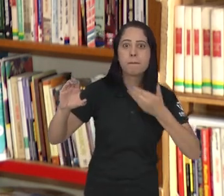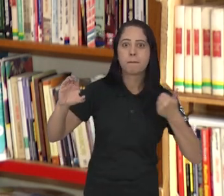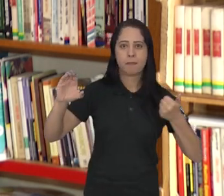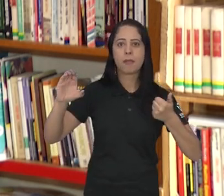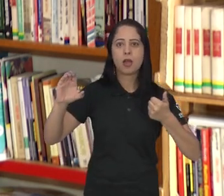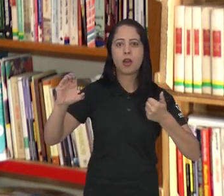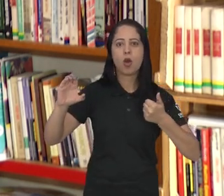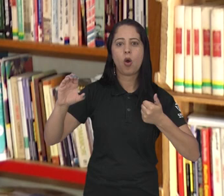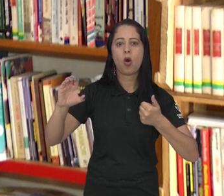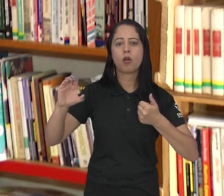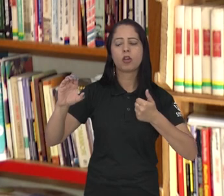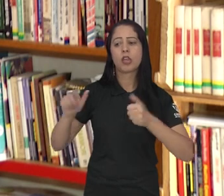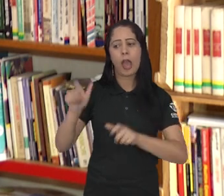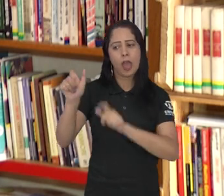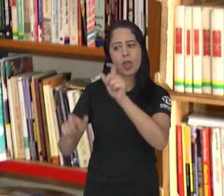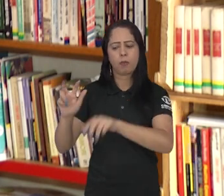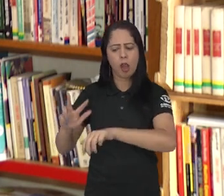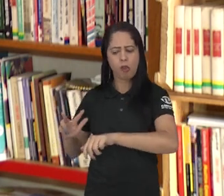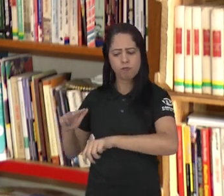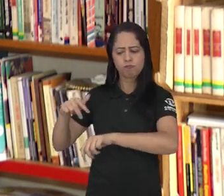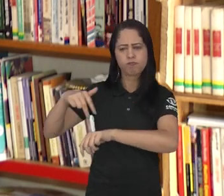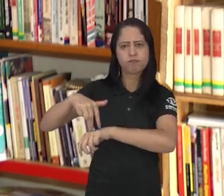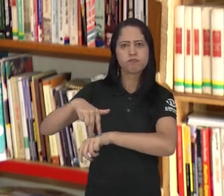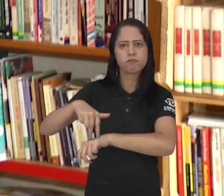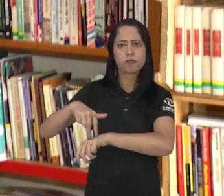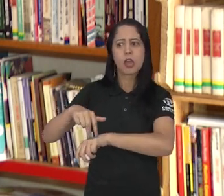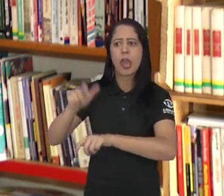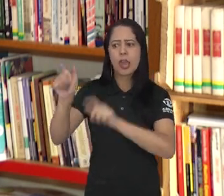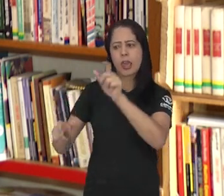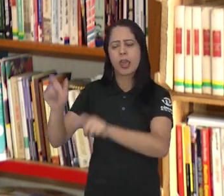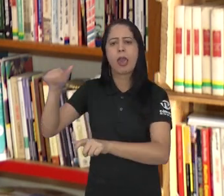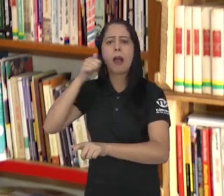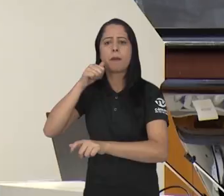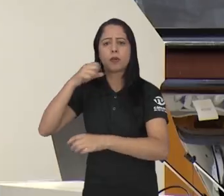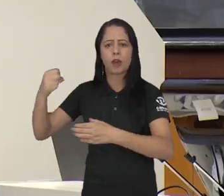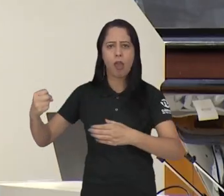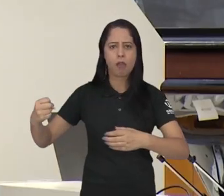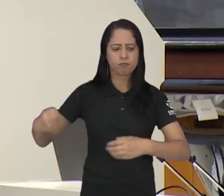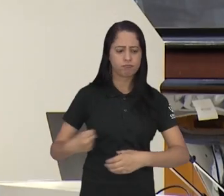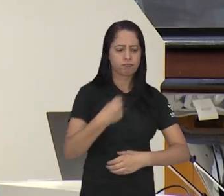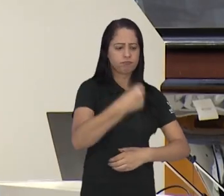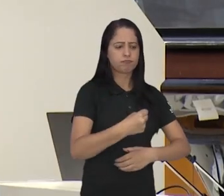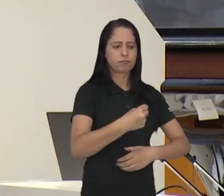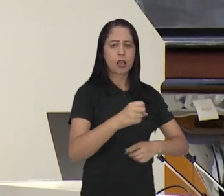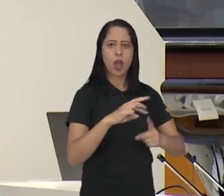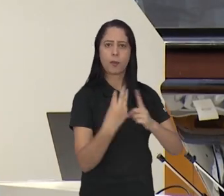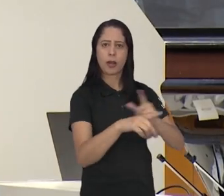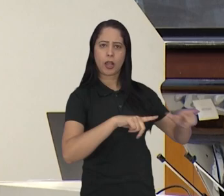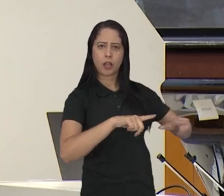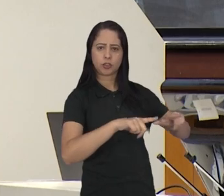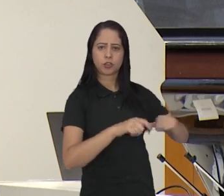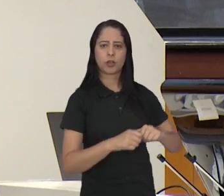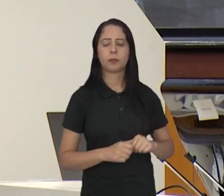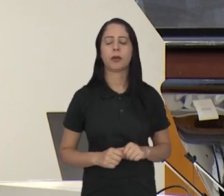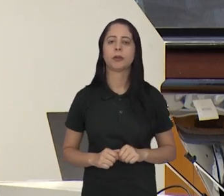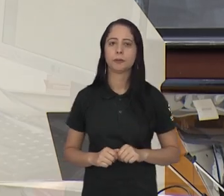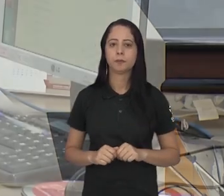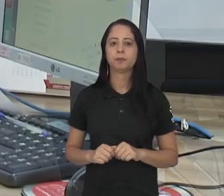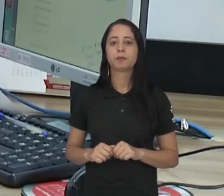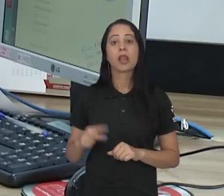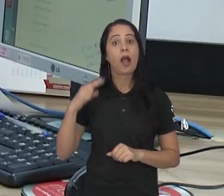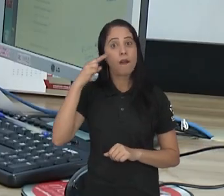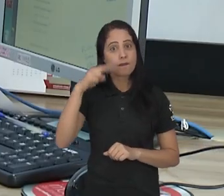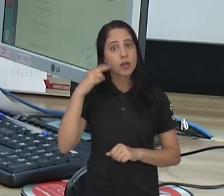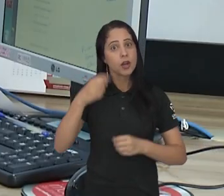que fortalecem a inserção e a capacitação dessa mulher no mercado de trabalho são fundamentais e a parlamentar enfatiza a necessidade de